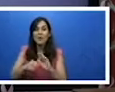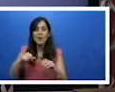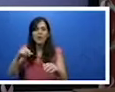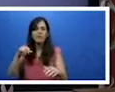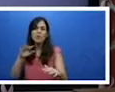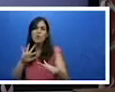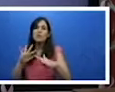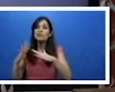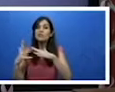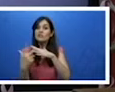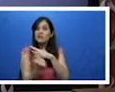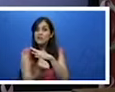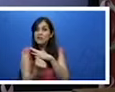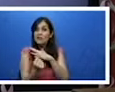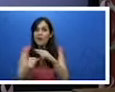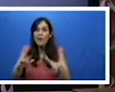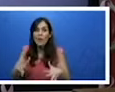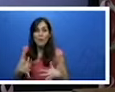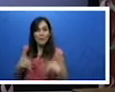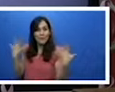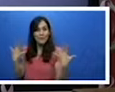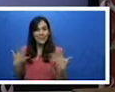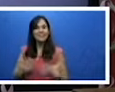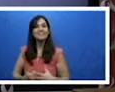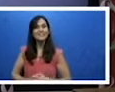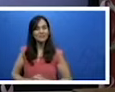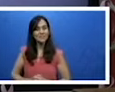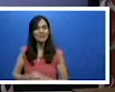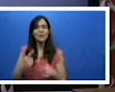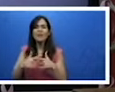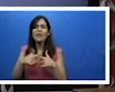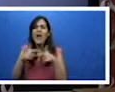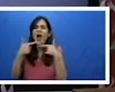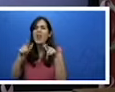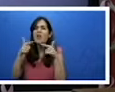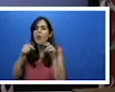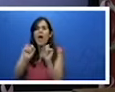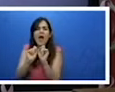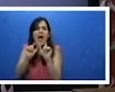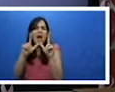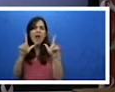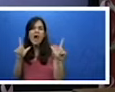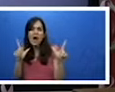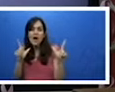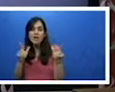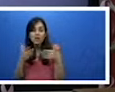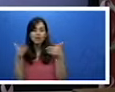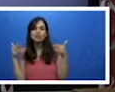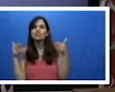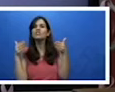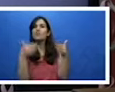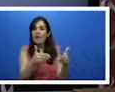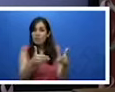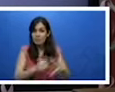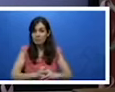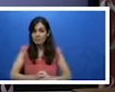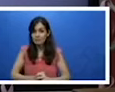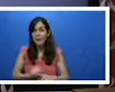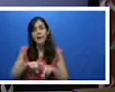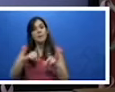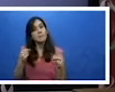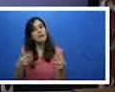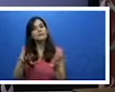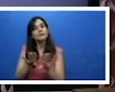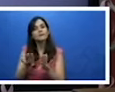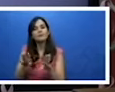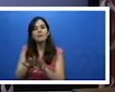leitores. A linguagem? A linguagem ela é clara, objetiva, direta, mas contribui para a